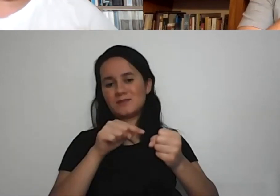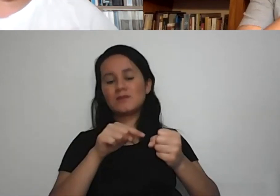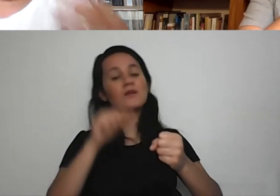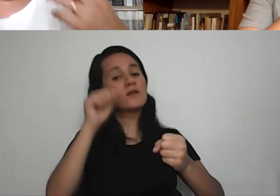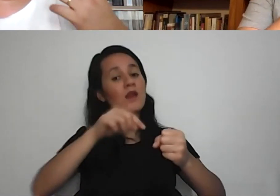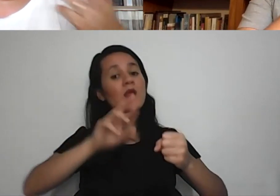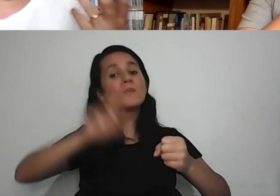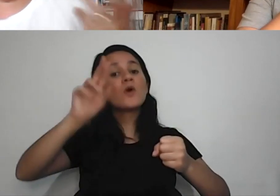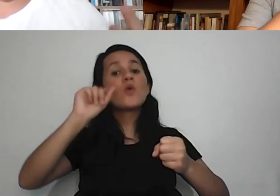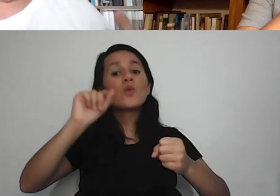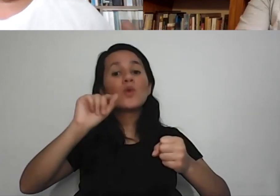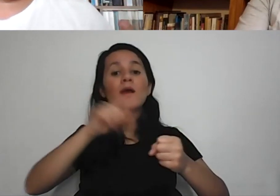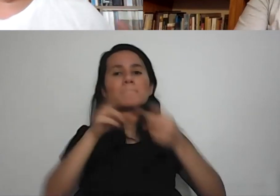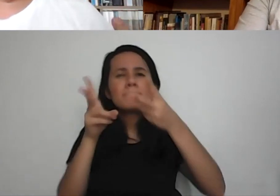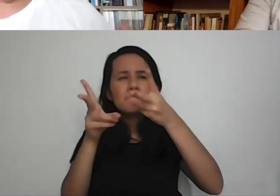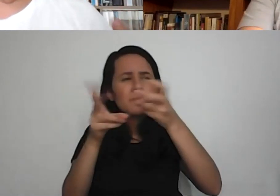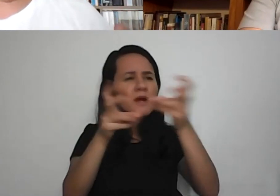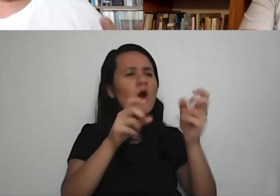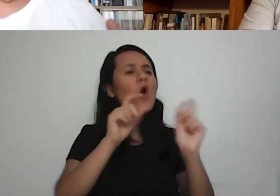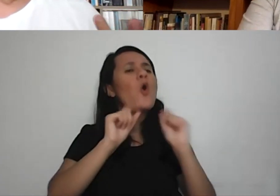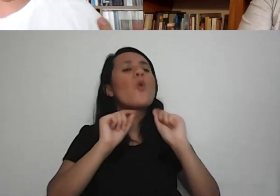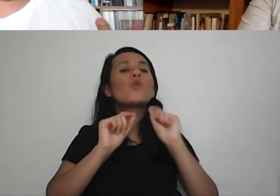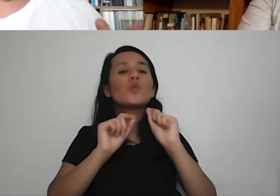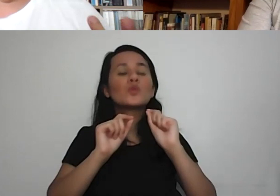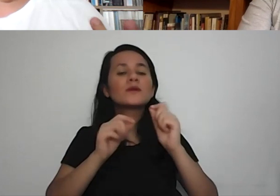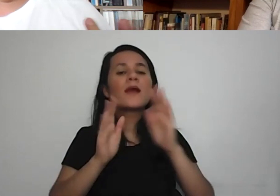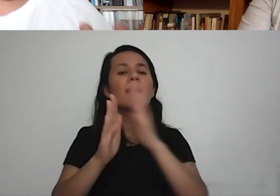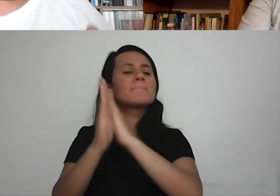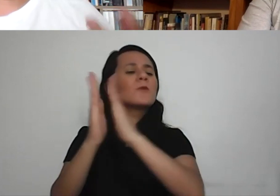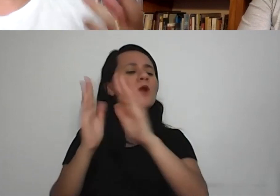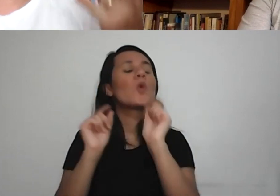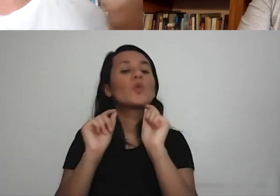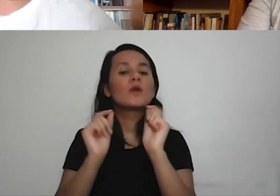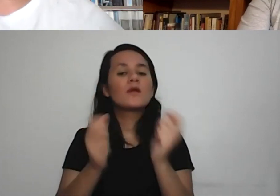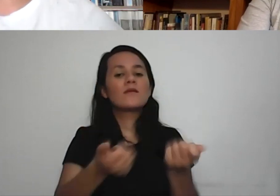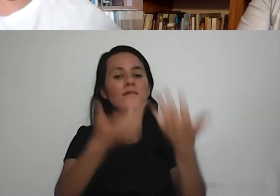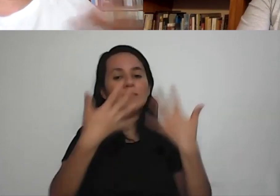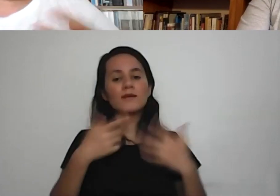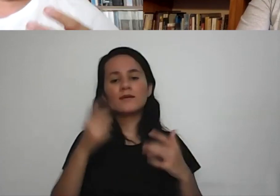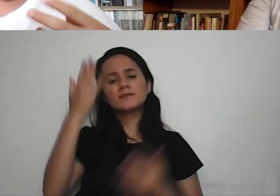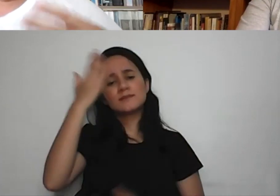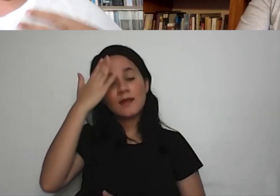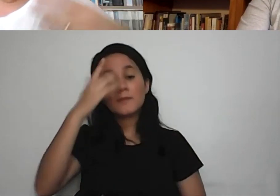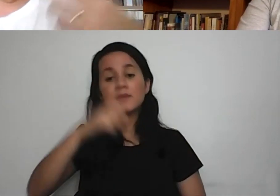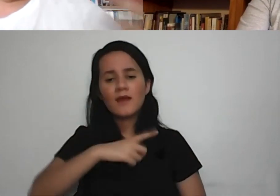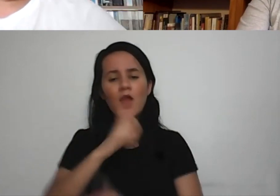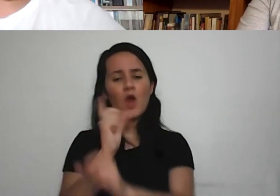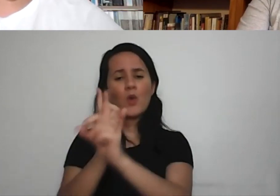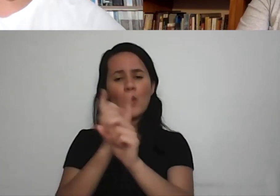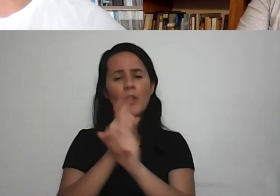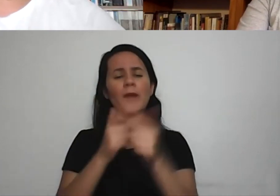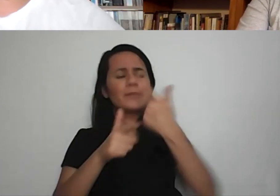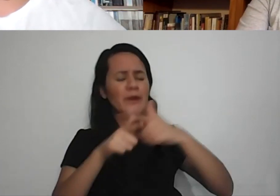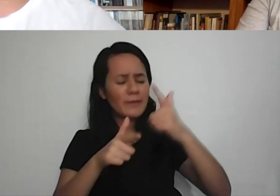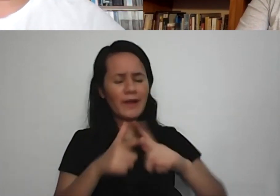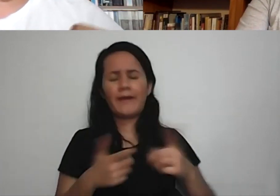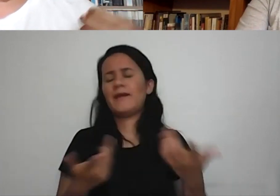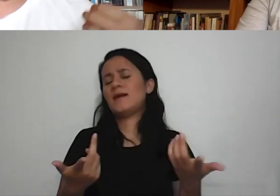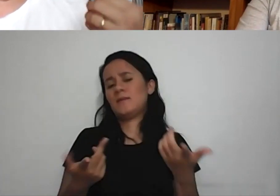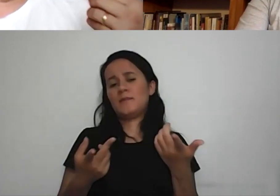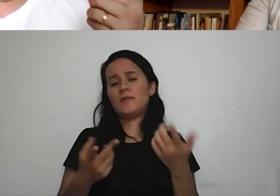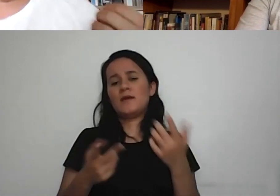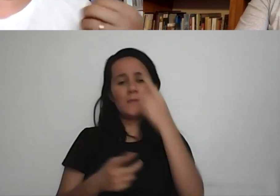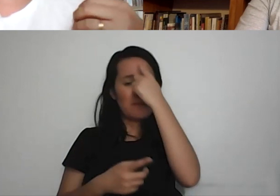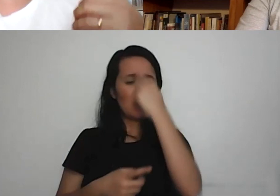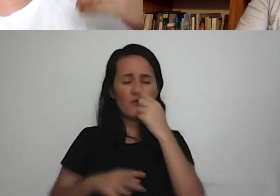quem tem a melhor percepção do que é a biblioteca. É claro que você vai encontrar problemas, você vai encontrar